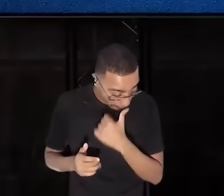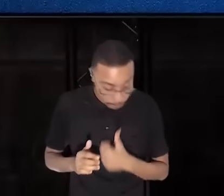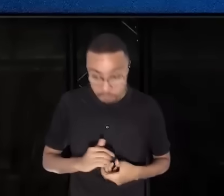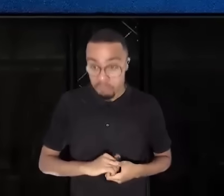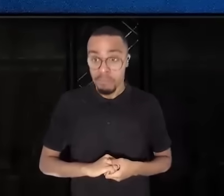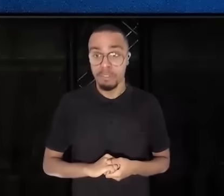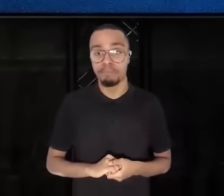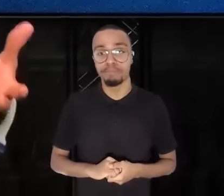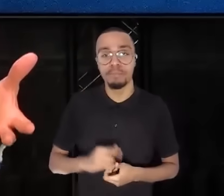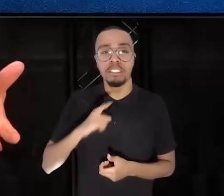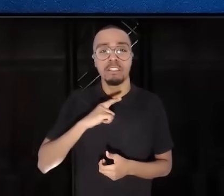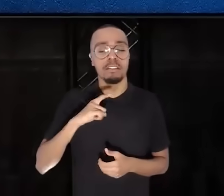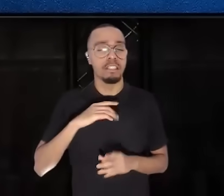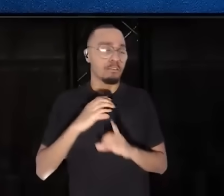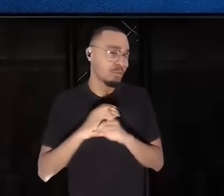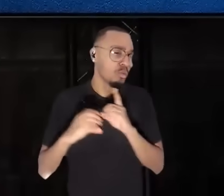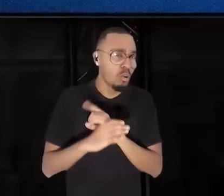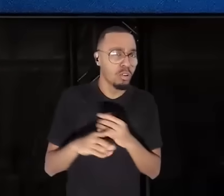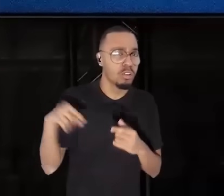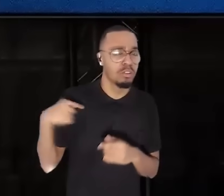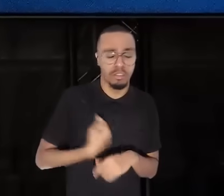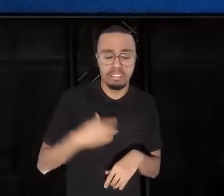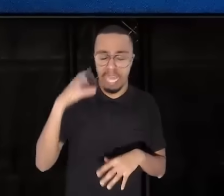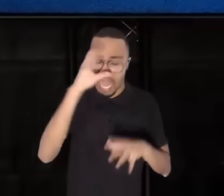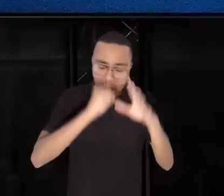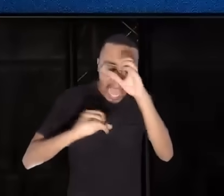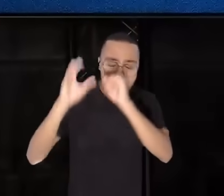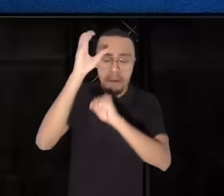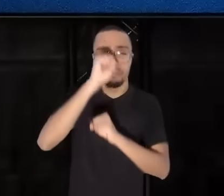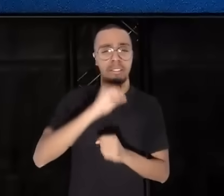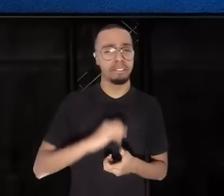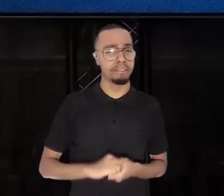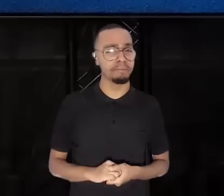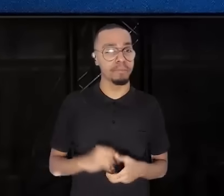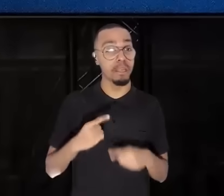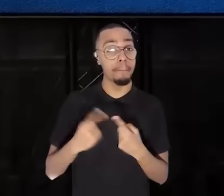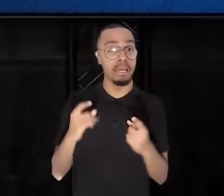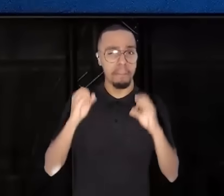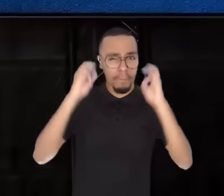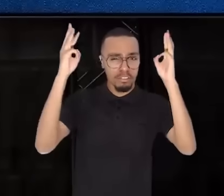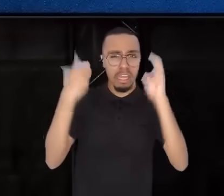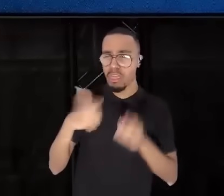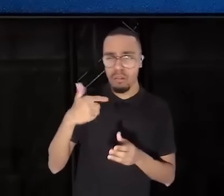porque a gente ouviu da boca de alguém. Agora, Moisés não tinha Bíblia, não tinha